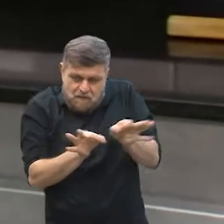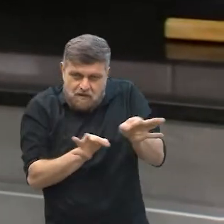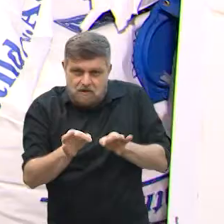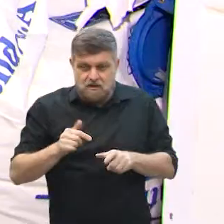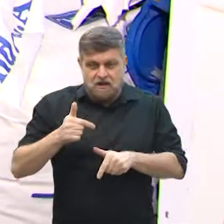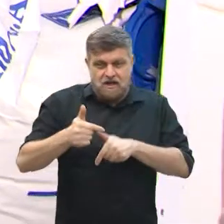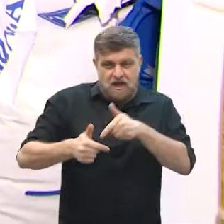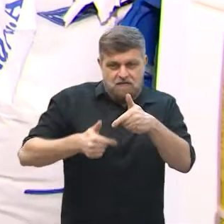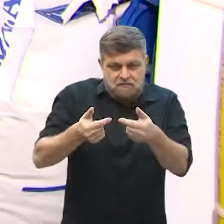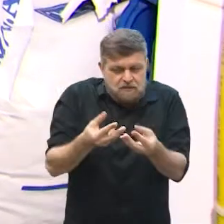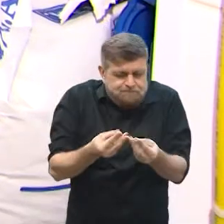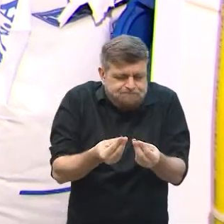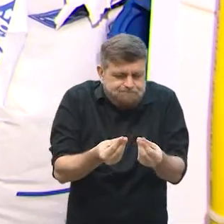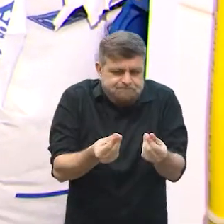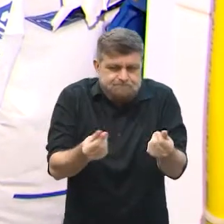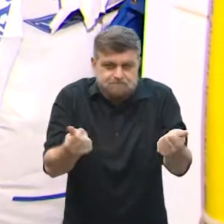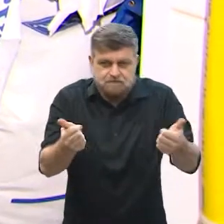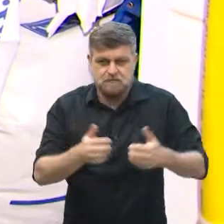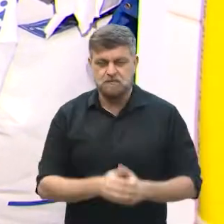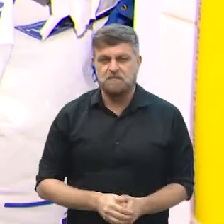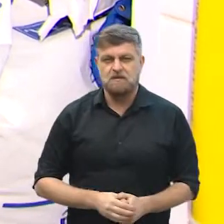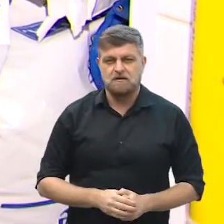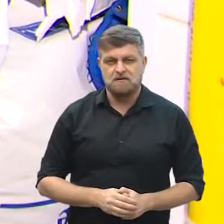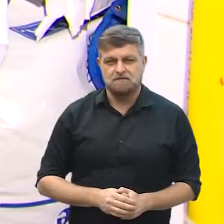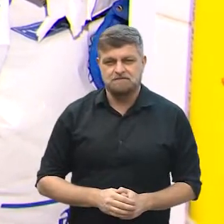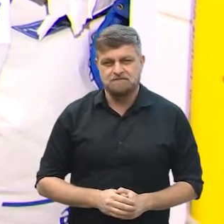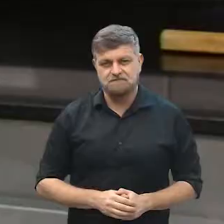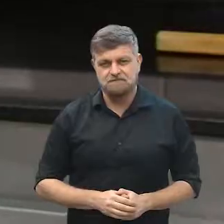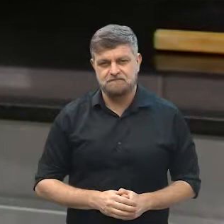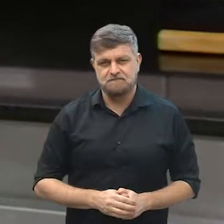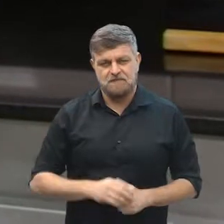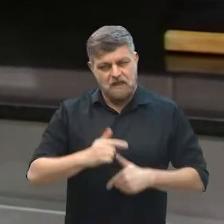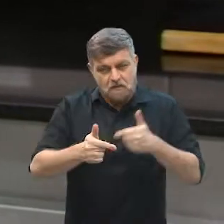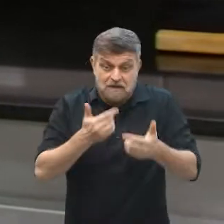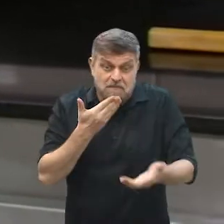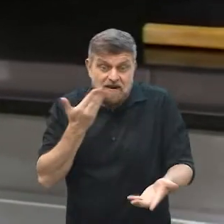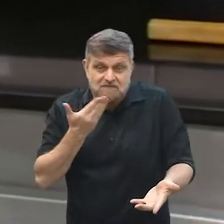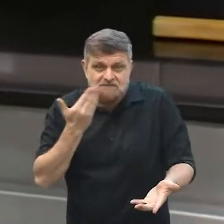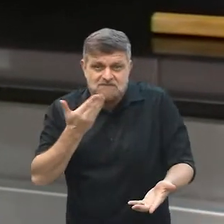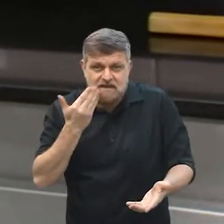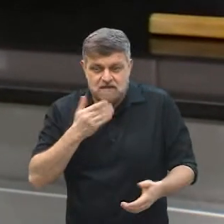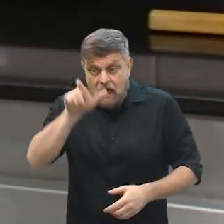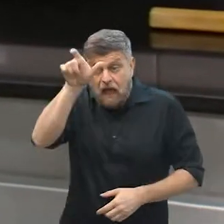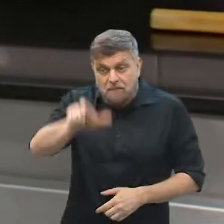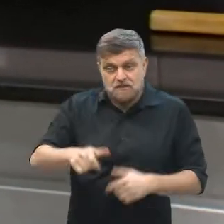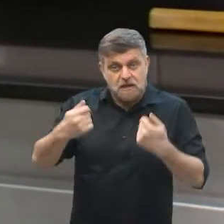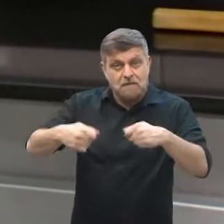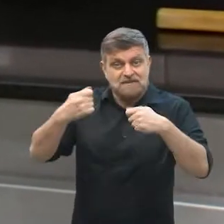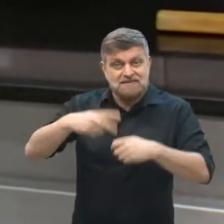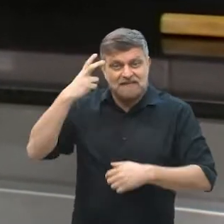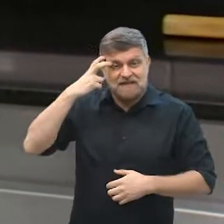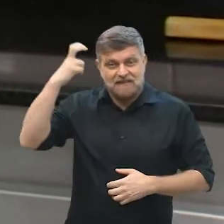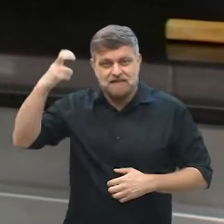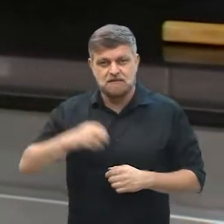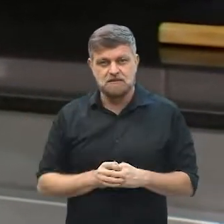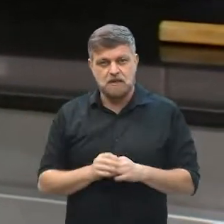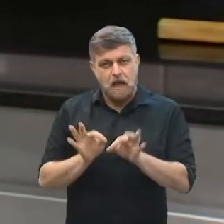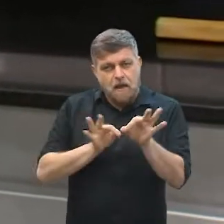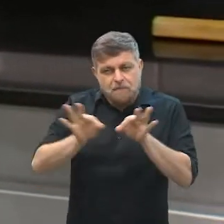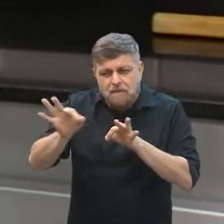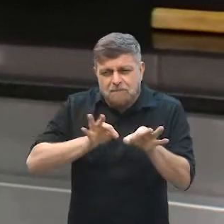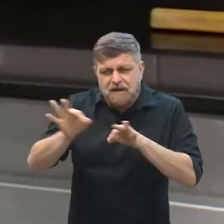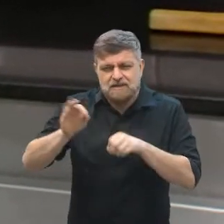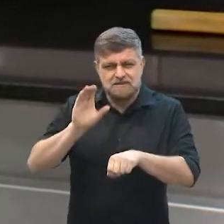trabalho muito, não é um trabalho fácil, sabe? É um trabalho fácil, o cara tem que ser inteligente. E tem preparação para se